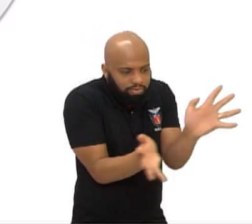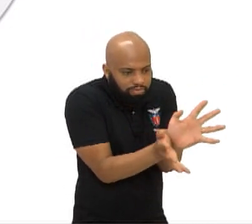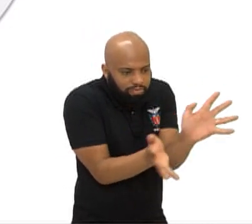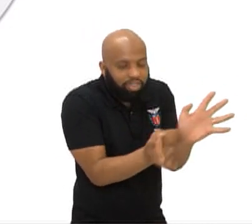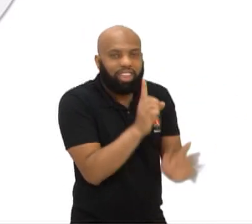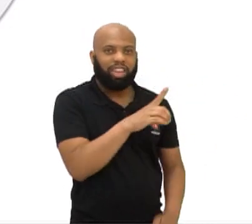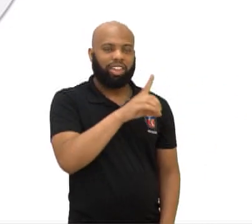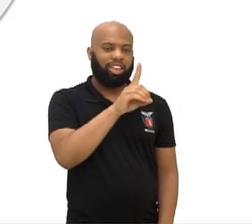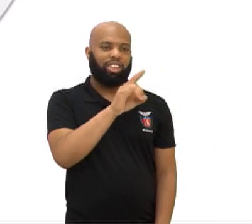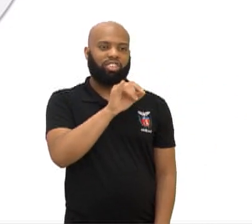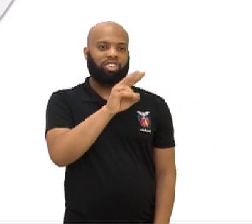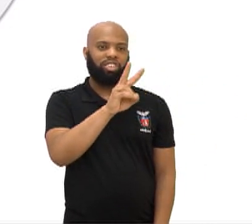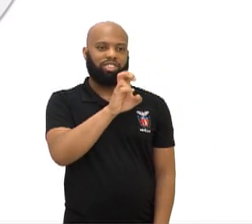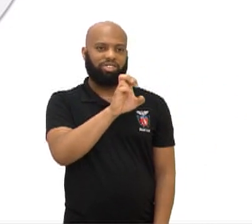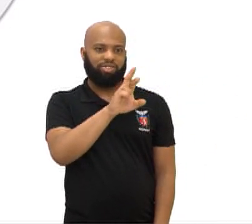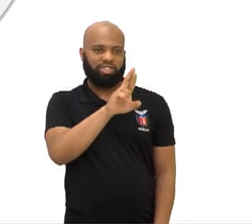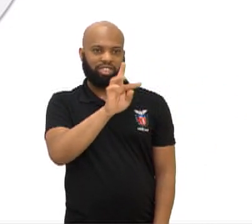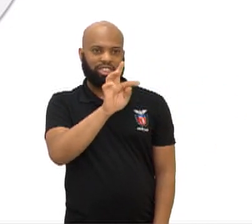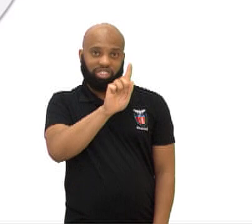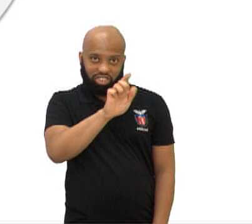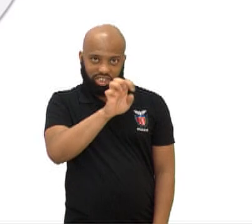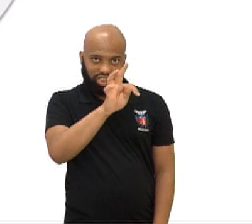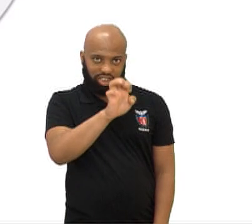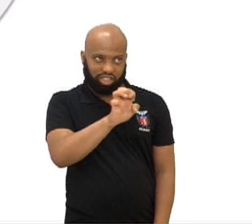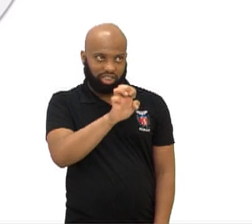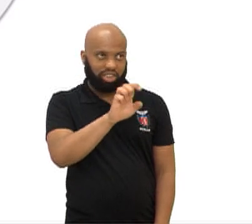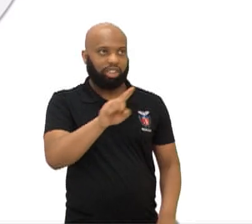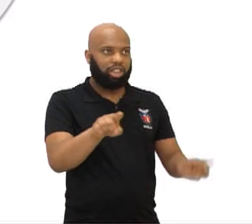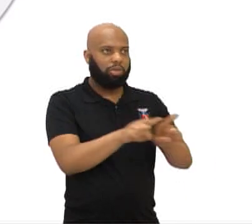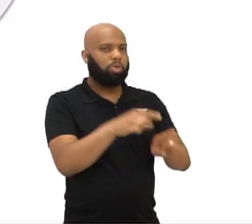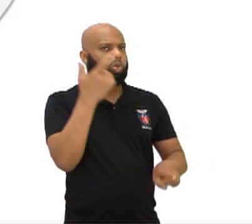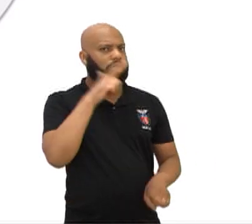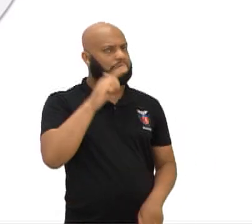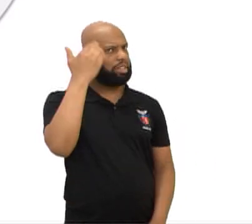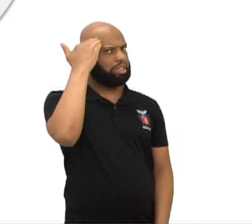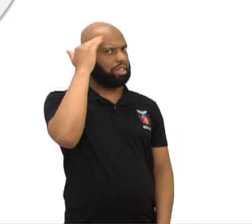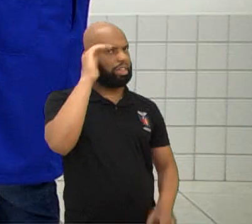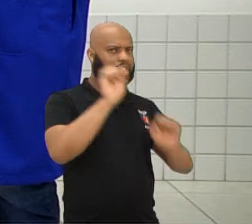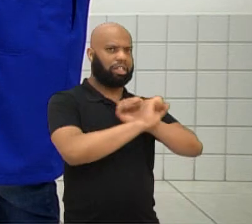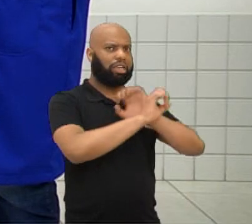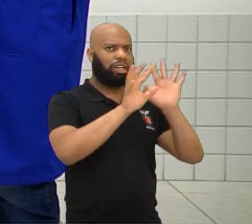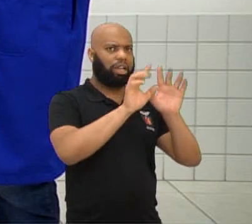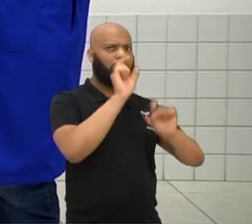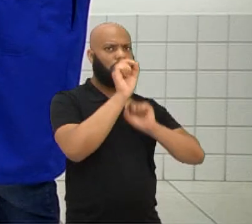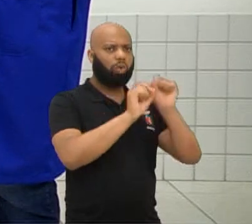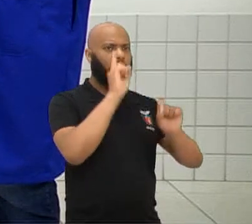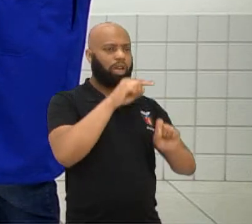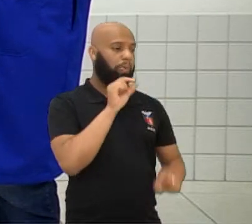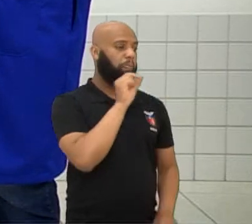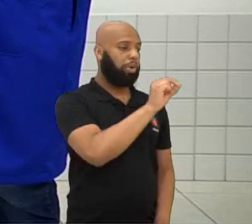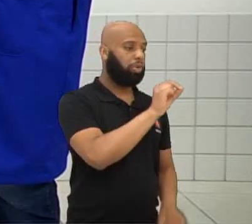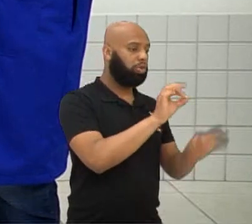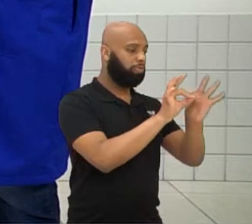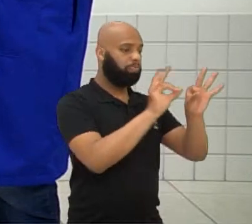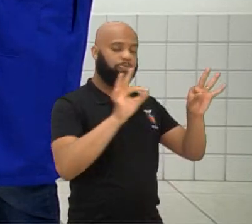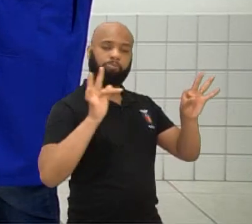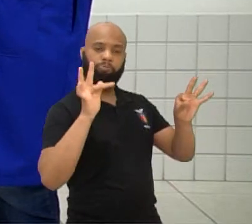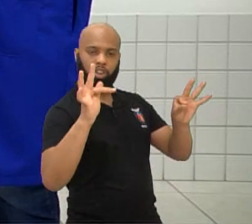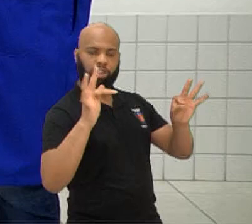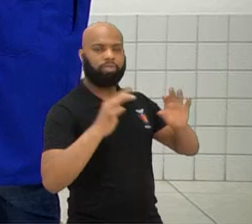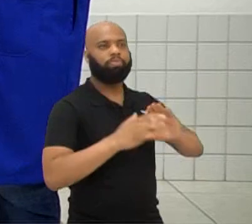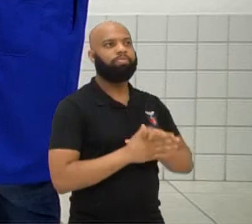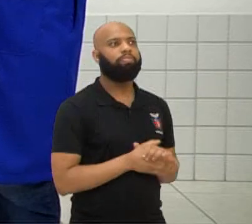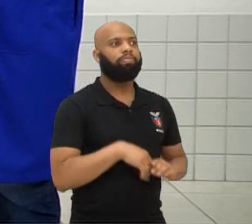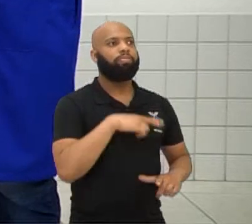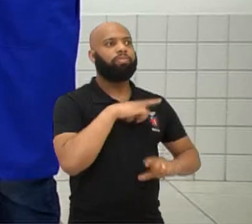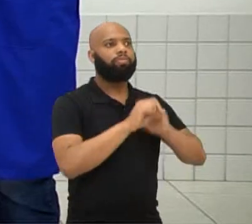como divergente, onde vai auxiliar que você consiga ter ideia do ponto focal, ok? Então vamos à próxima tela. E aqui